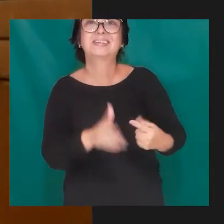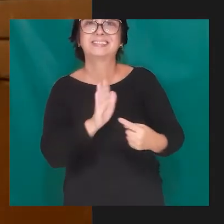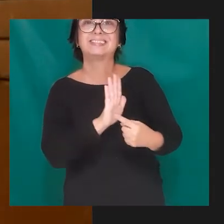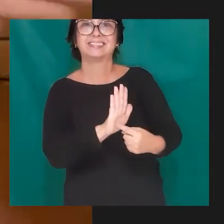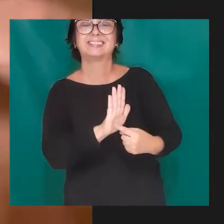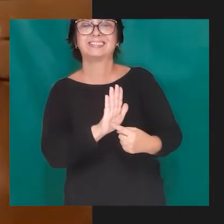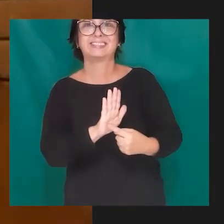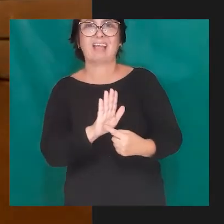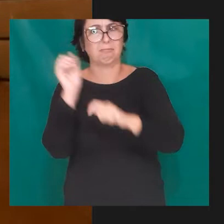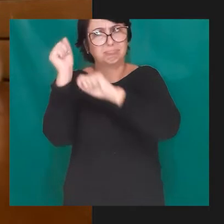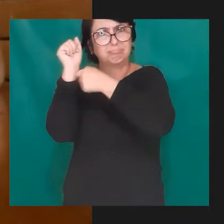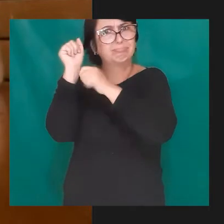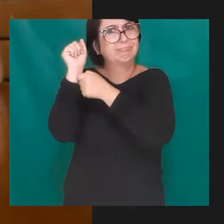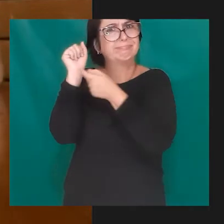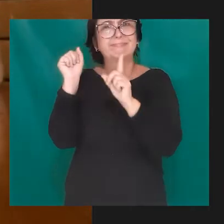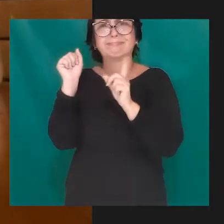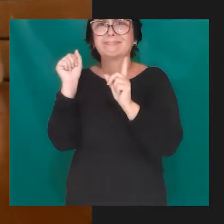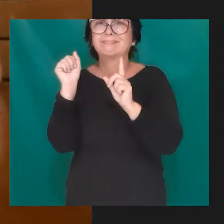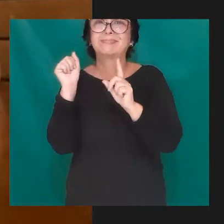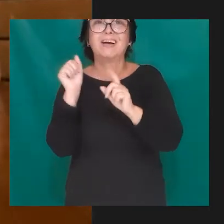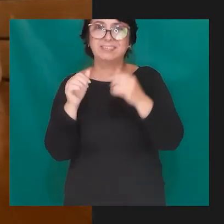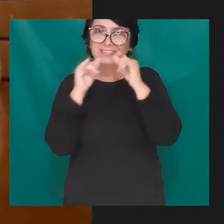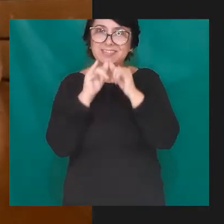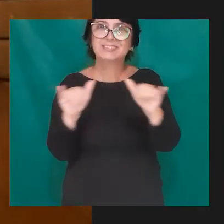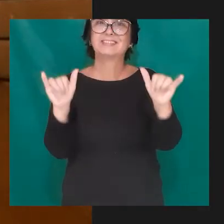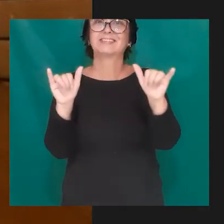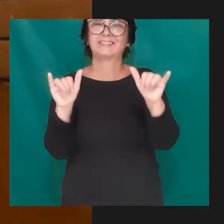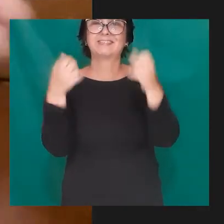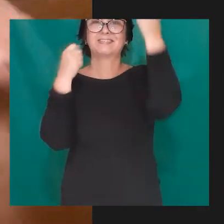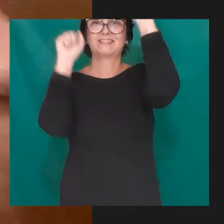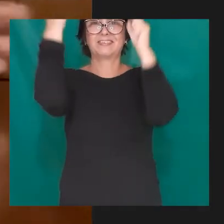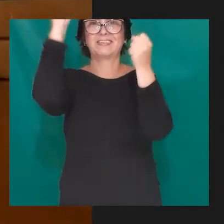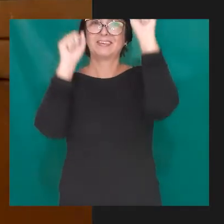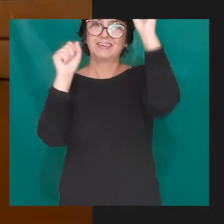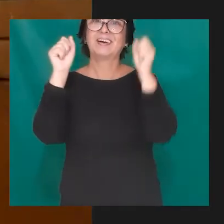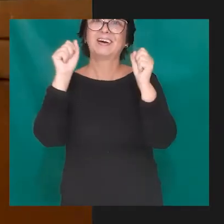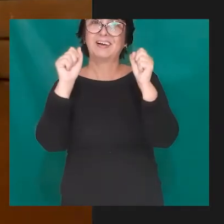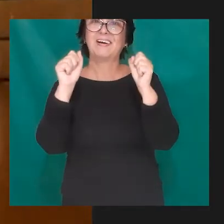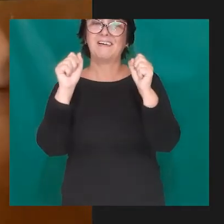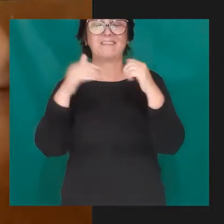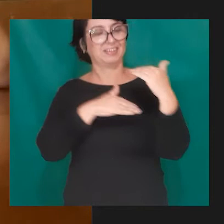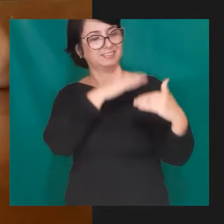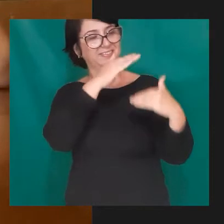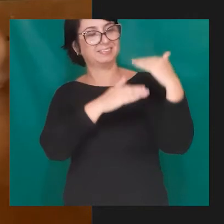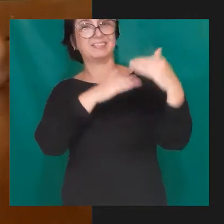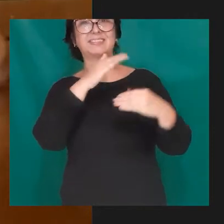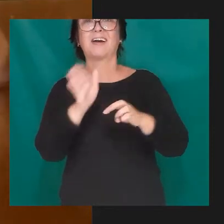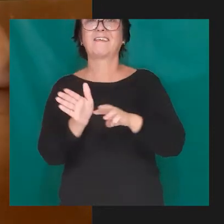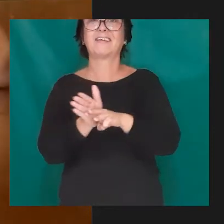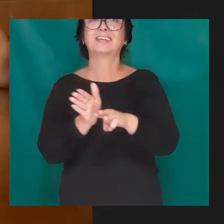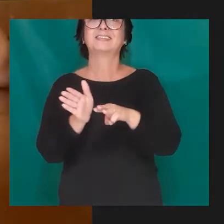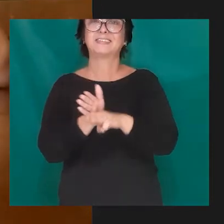até que não tem segredo de fabricação, né? É uma fábrica, a própria fabricação é um processo didático. Então, eu acho